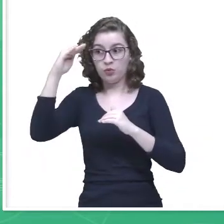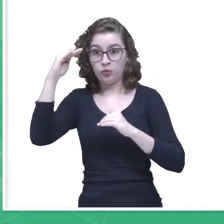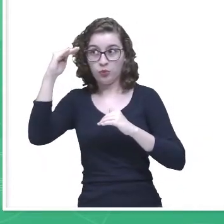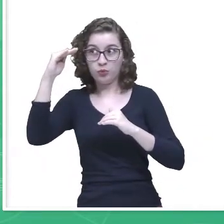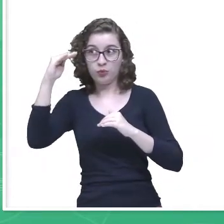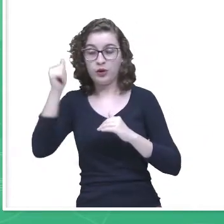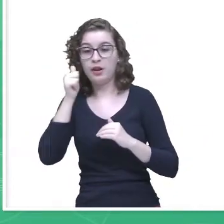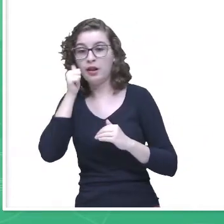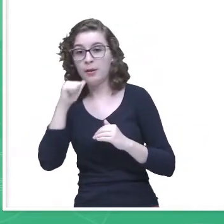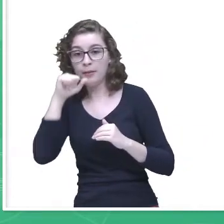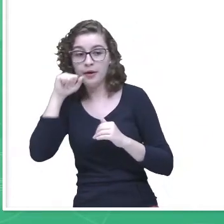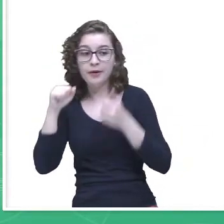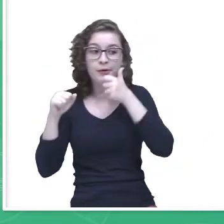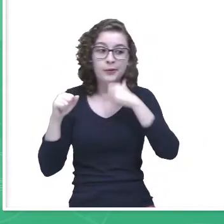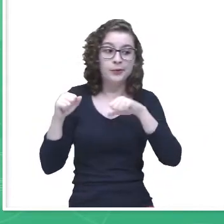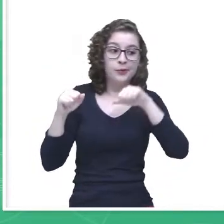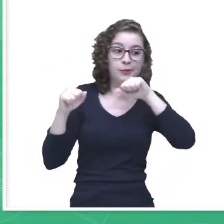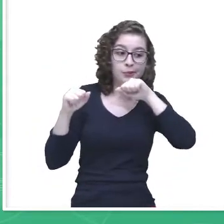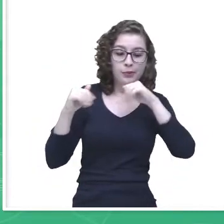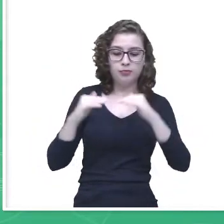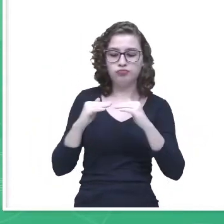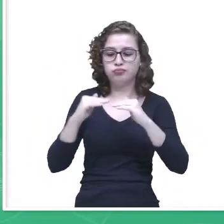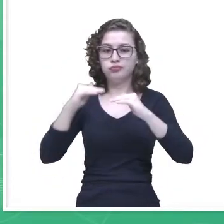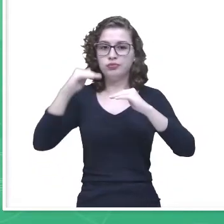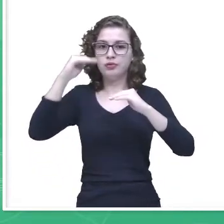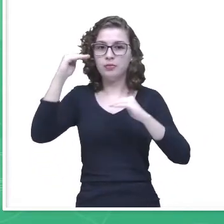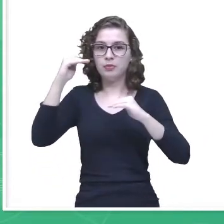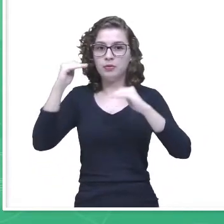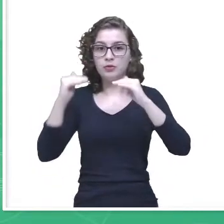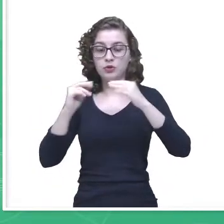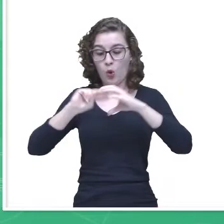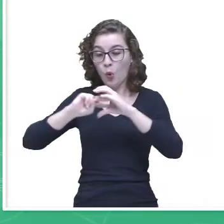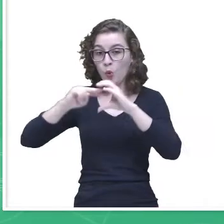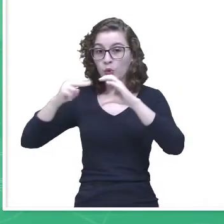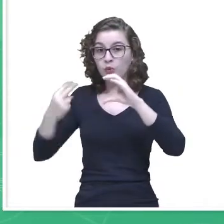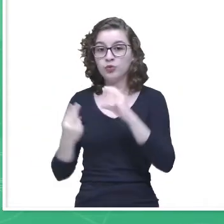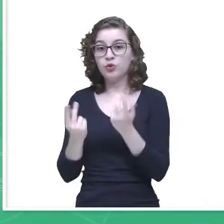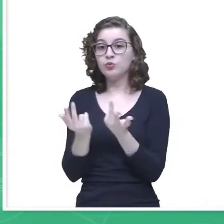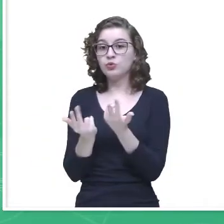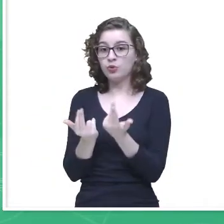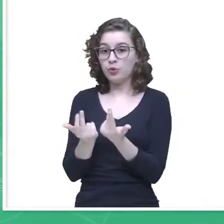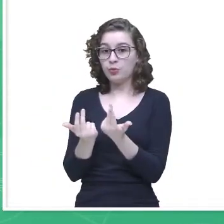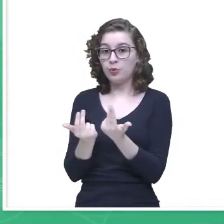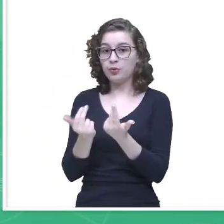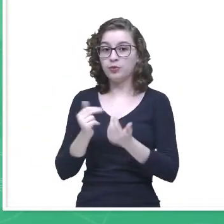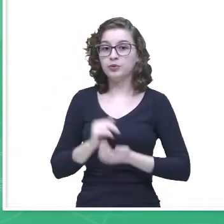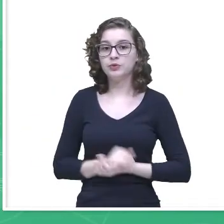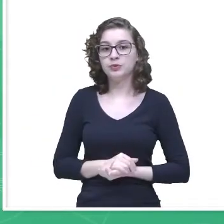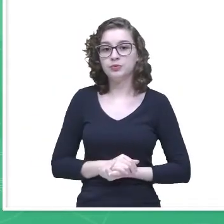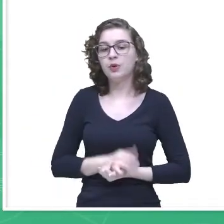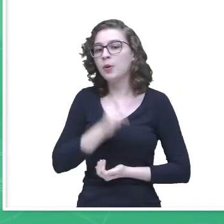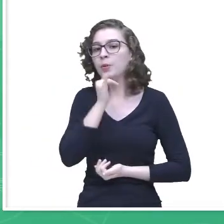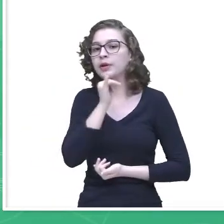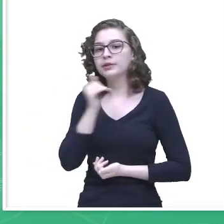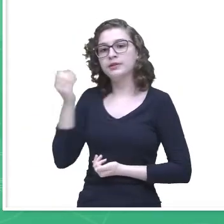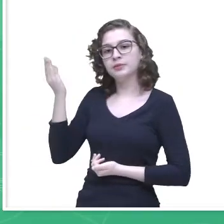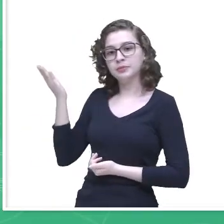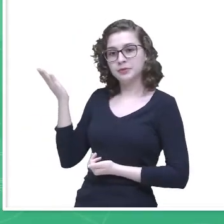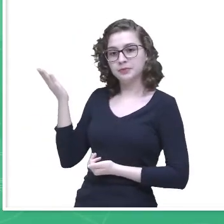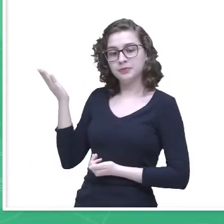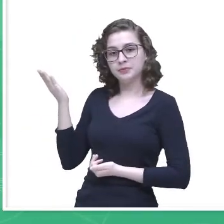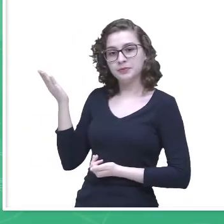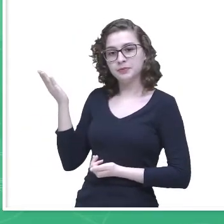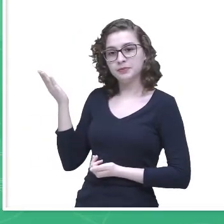altura do meu pai, são cromossomos, ó, são cromossomos homólogos, ok? Vamos dar uma olhada aqui. Aqui a gente